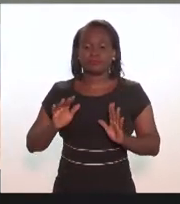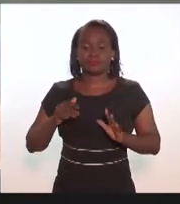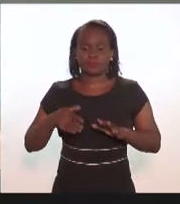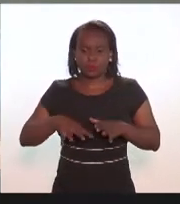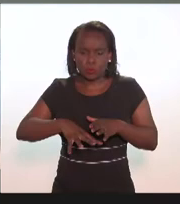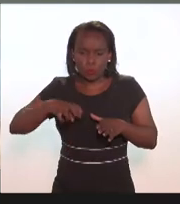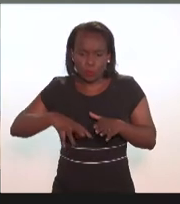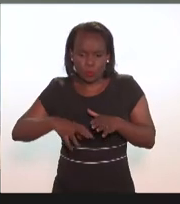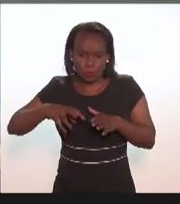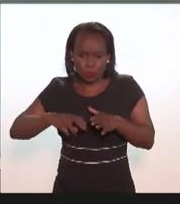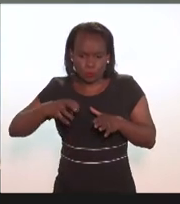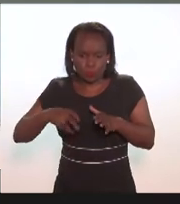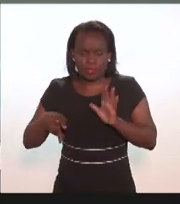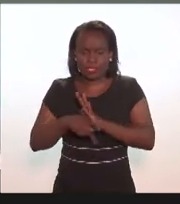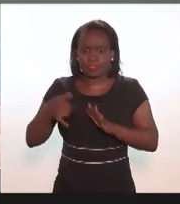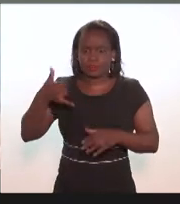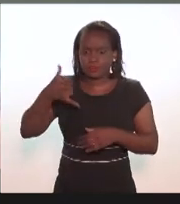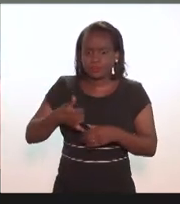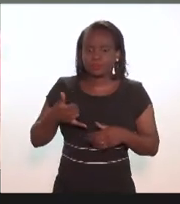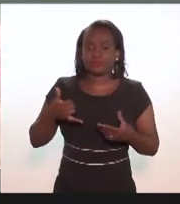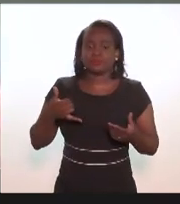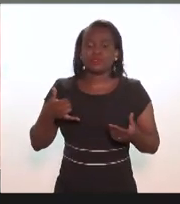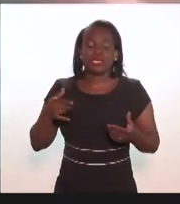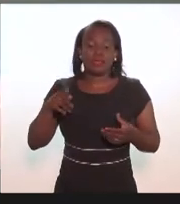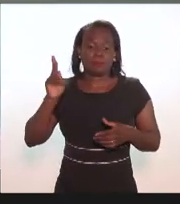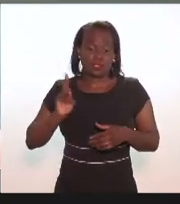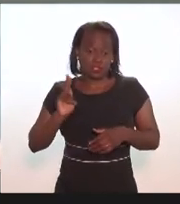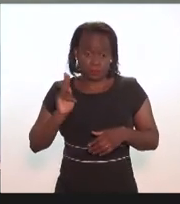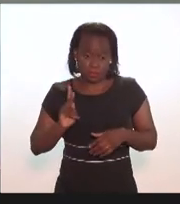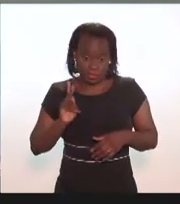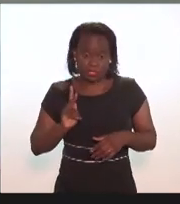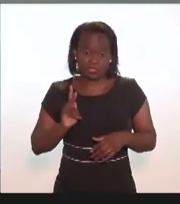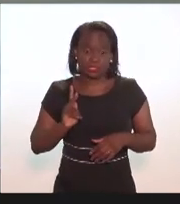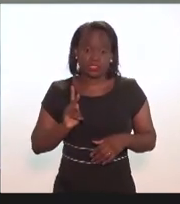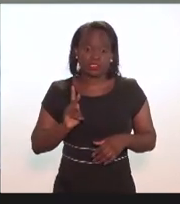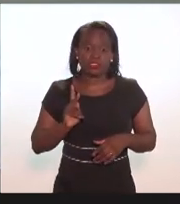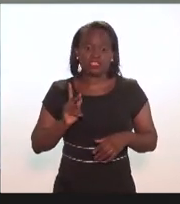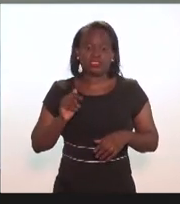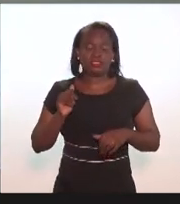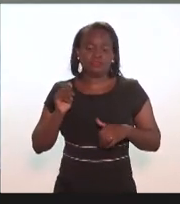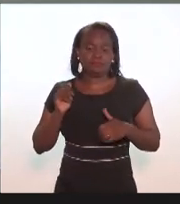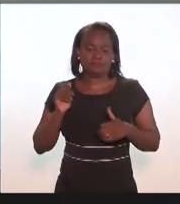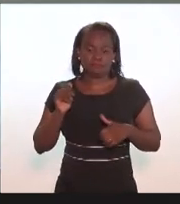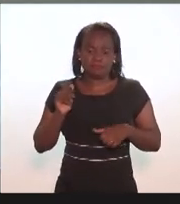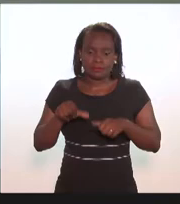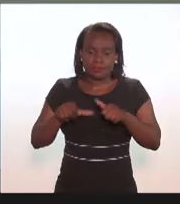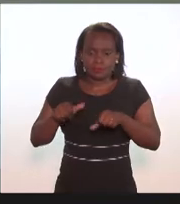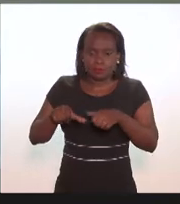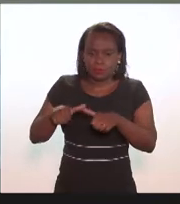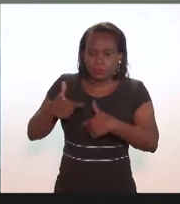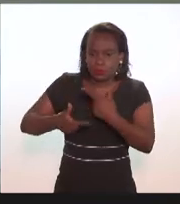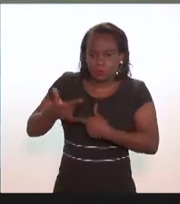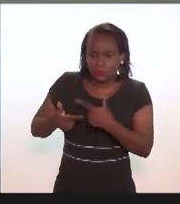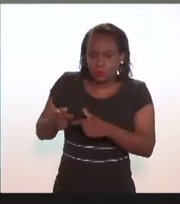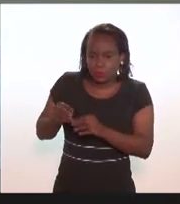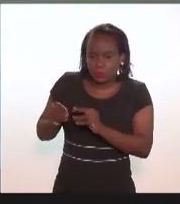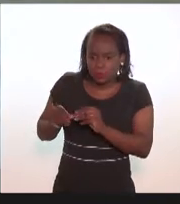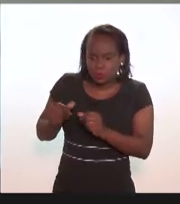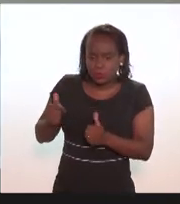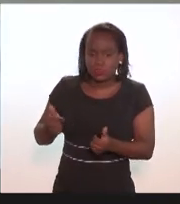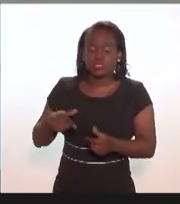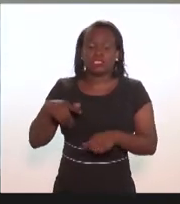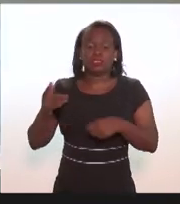extração desse petróleo, a Petrobras refinava esse petróleo de forma geral